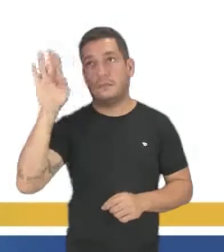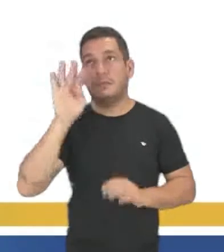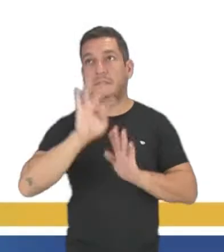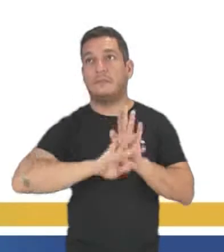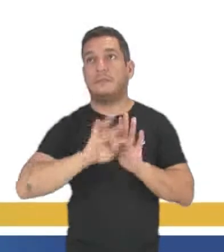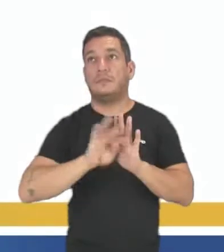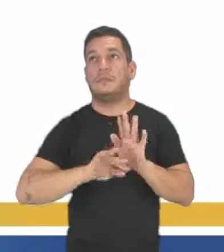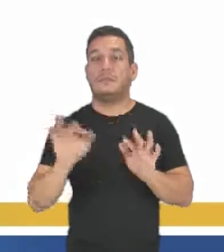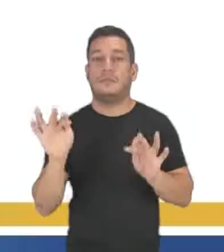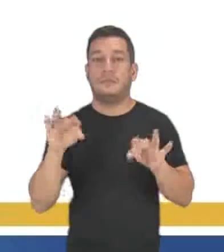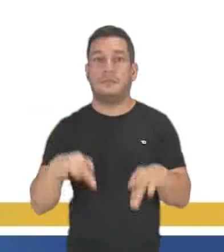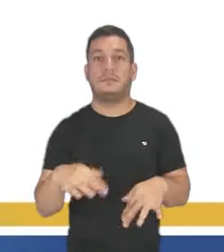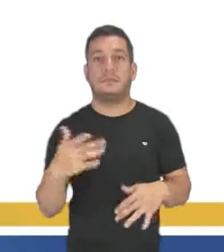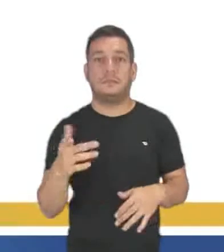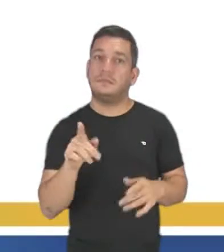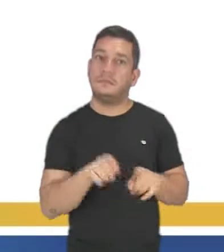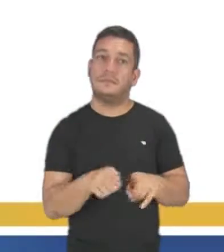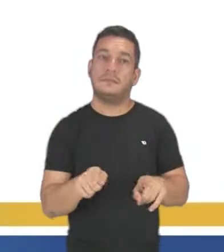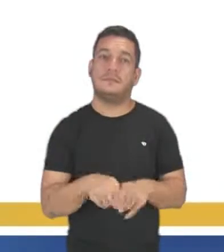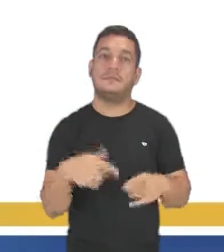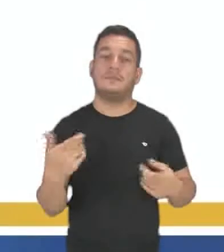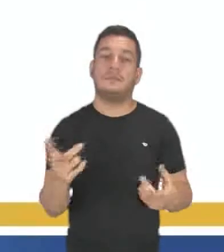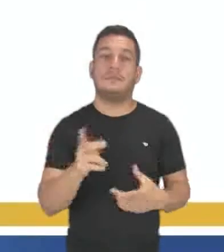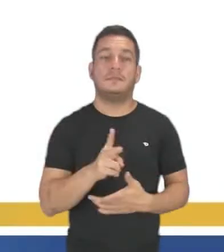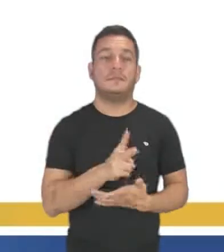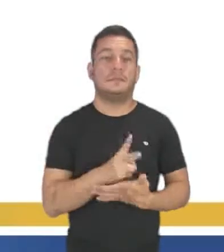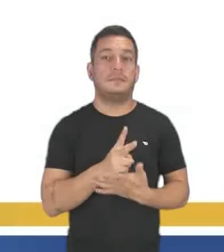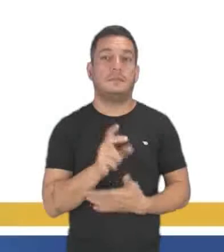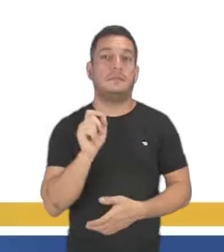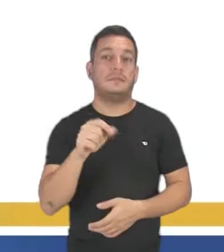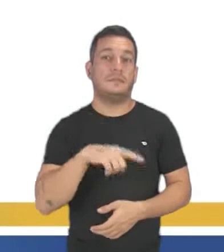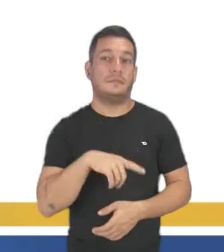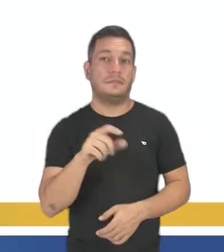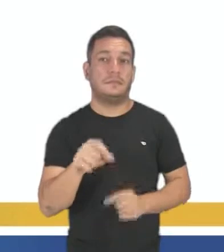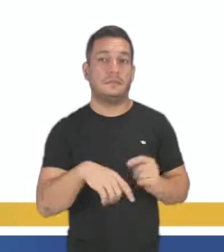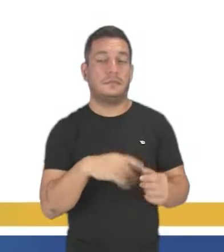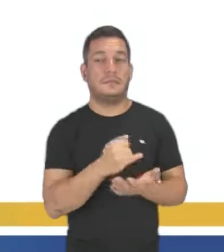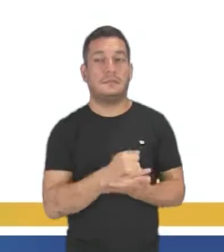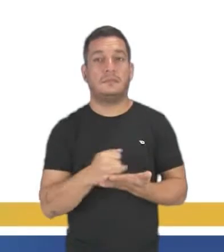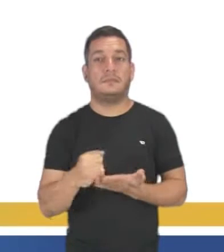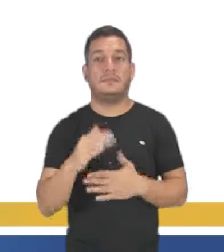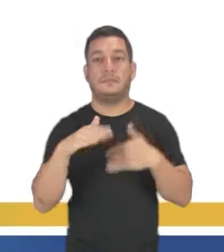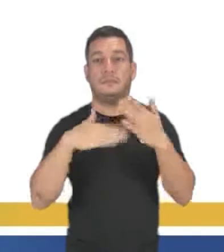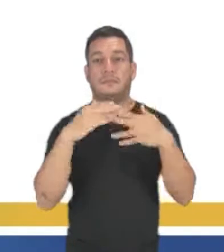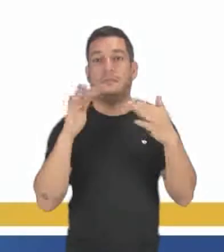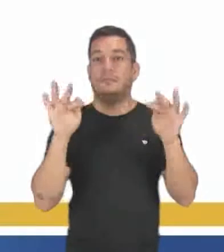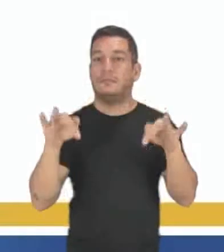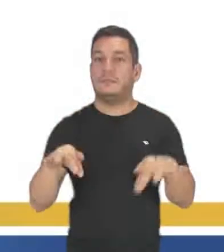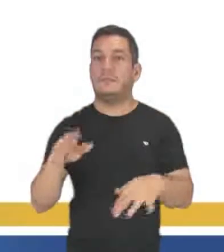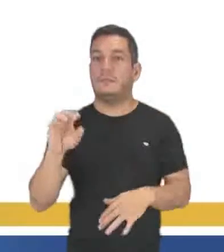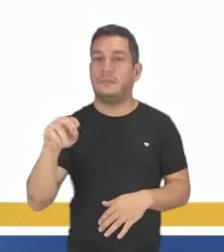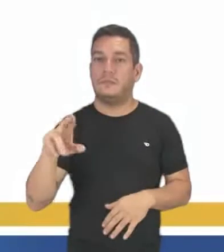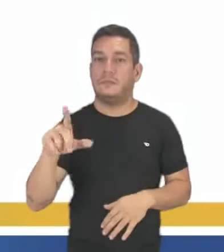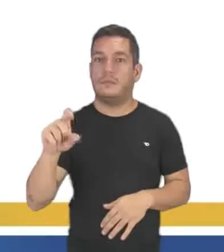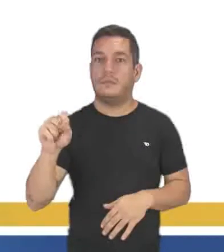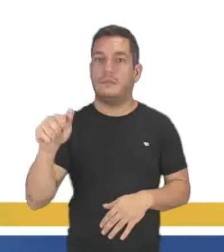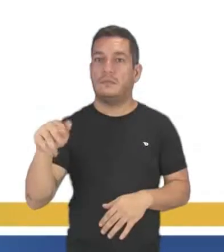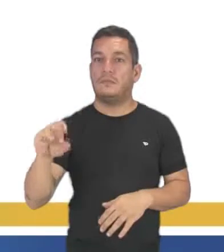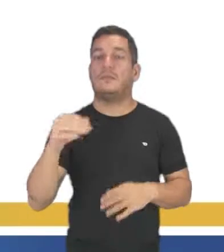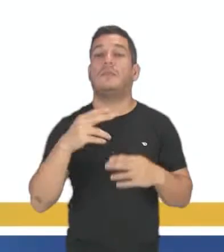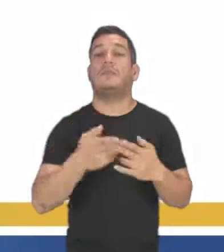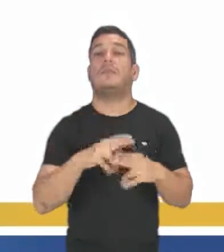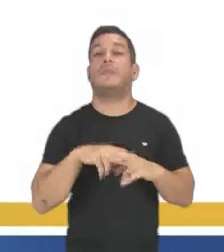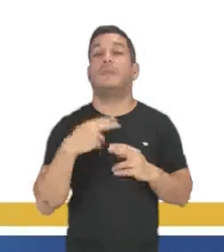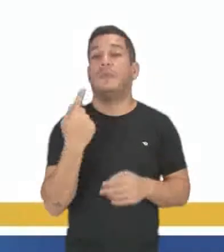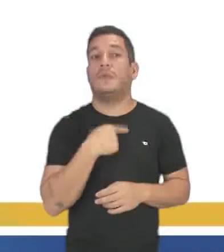para encerrá-lo? Também, mantendo sempre aquela ideia de introdução, desenvolvimento e conclusão. Portanto, qual